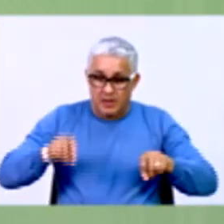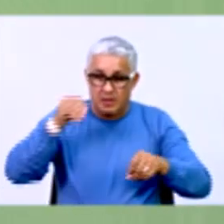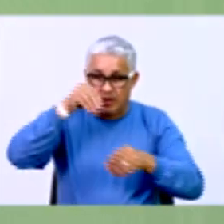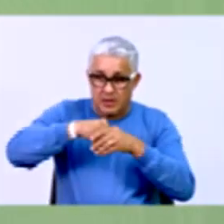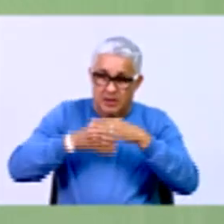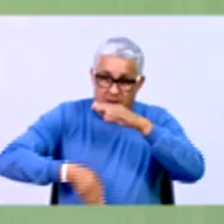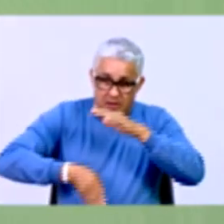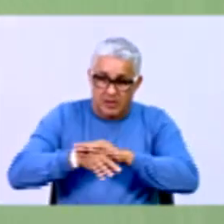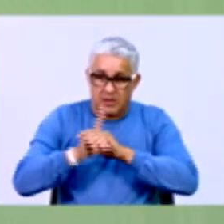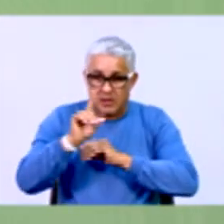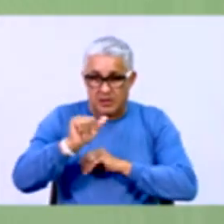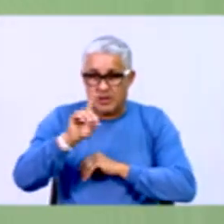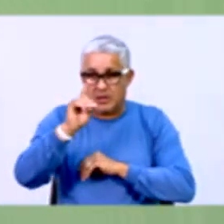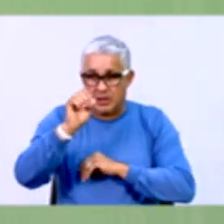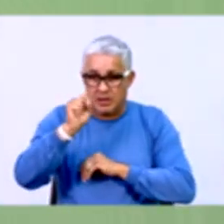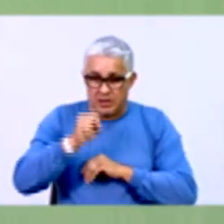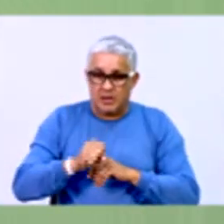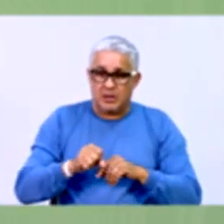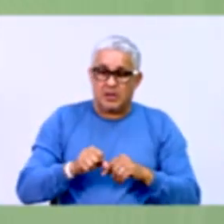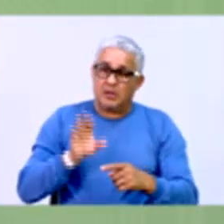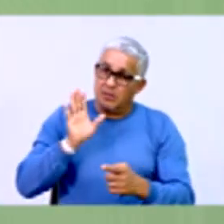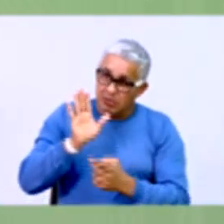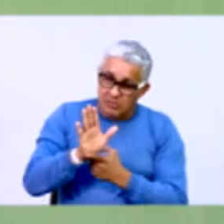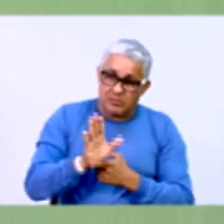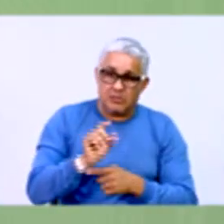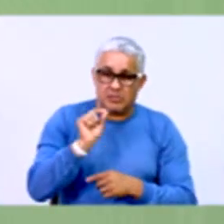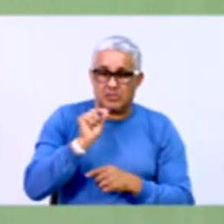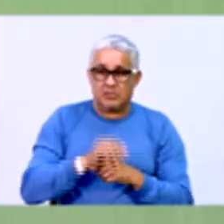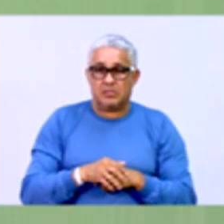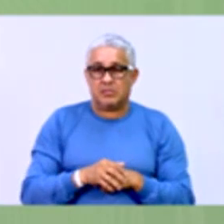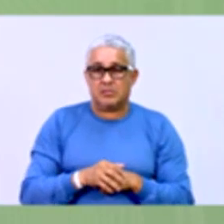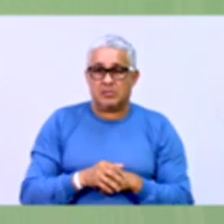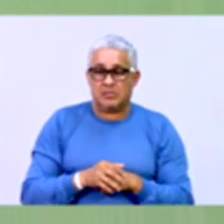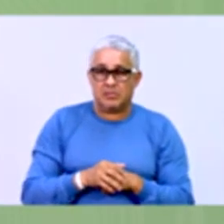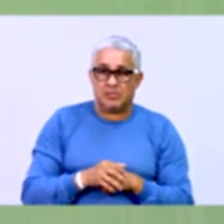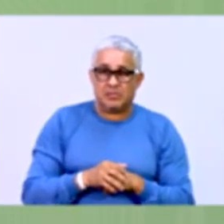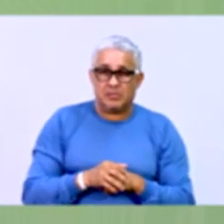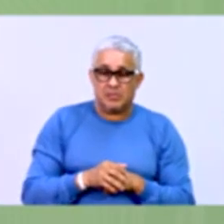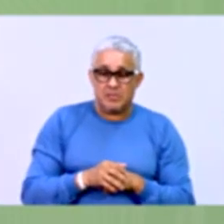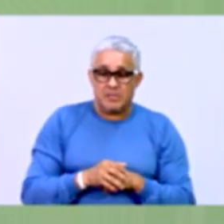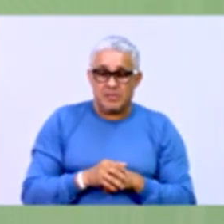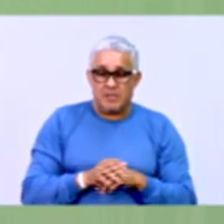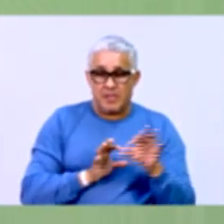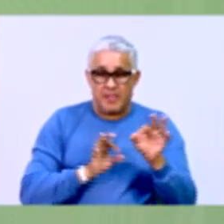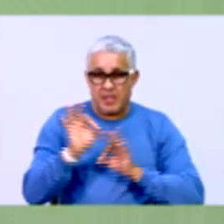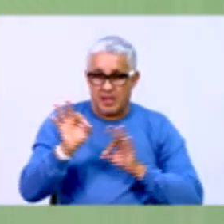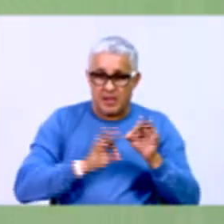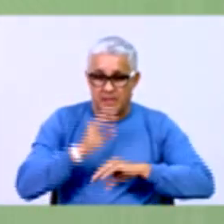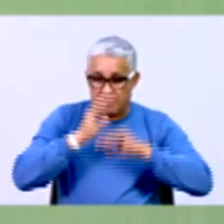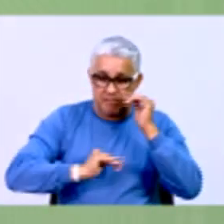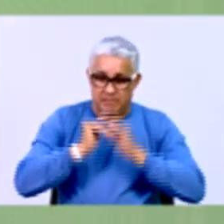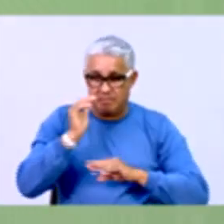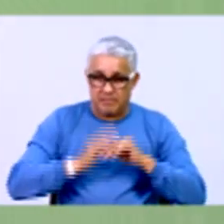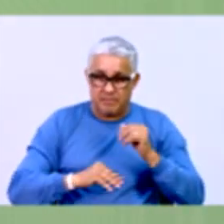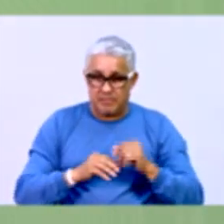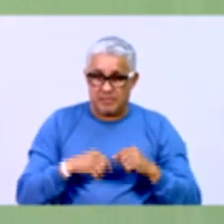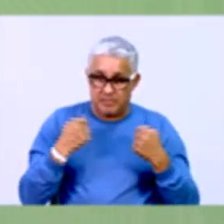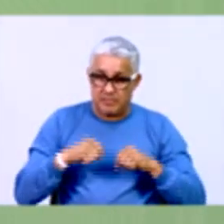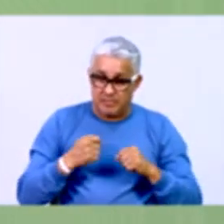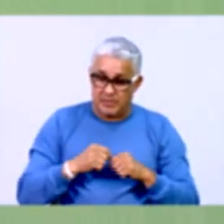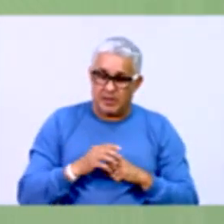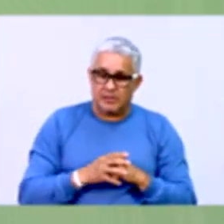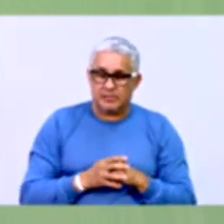de dados. Apresenta como vantagem um maior preparo do profissional que